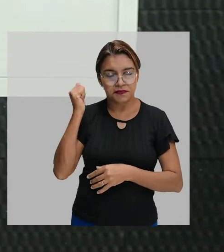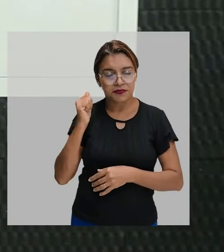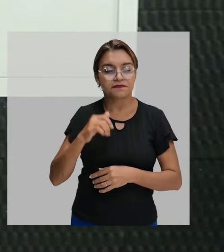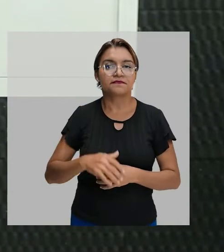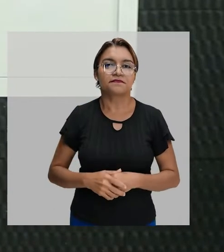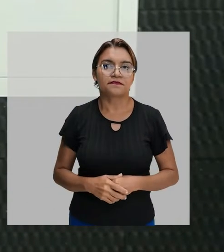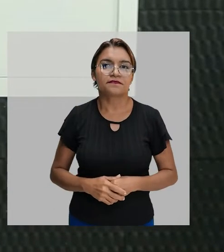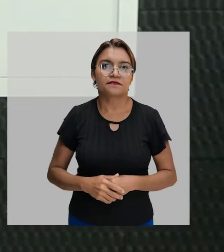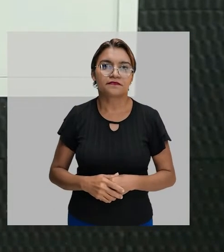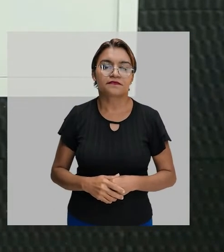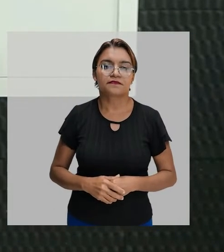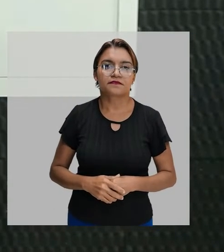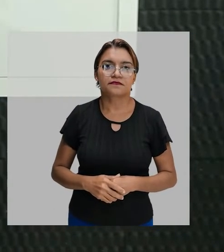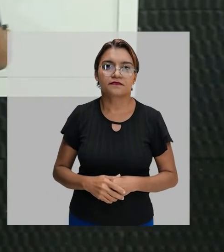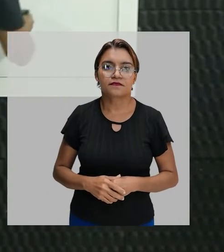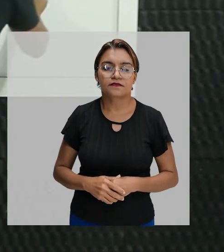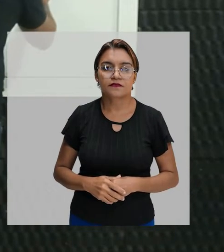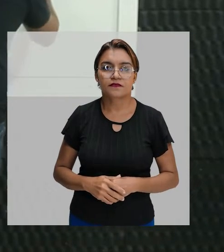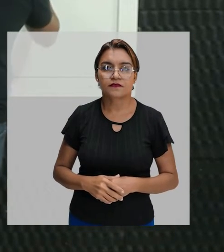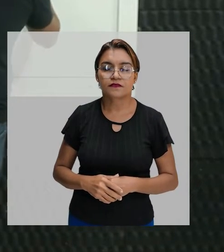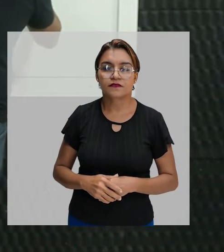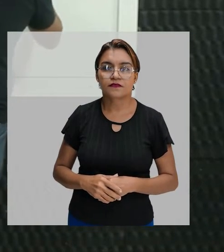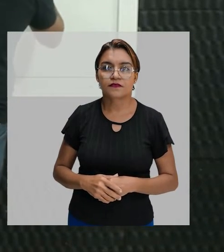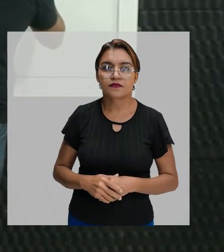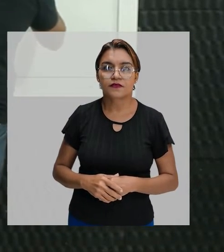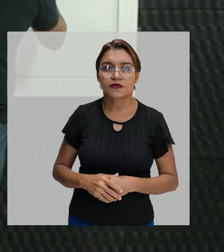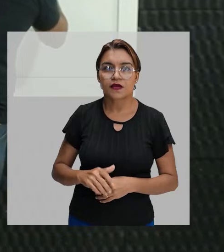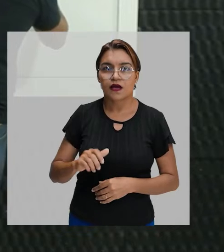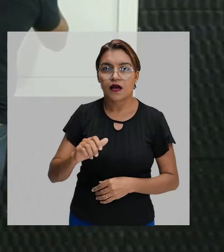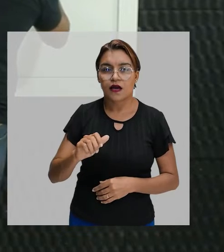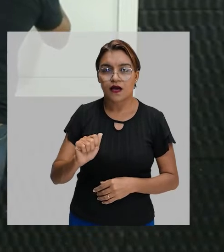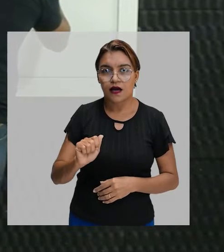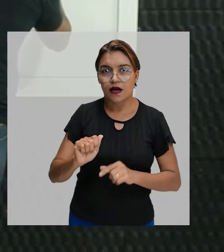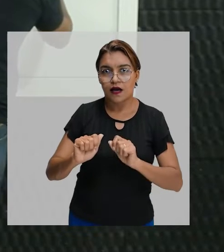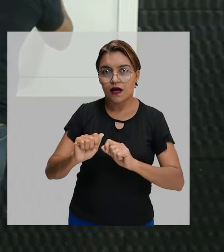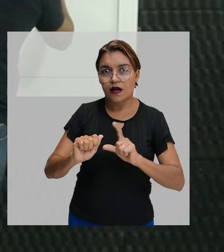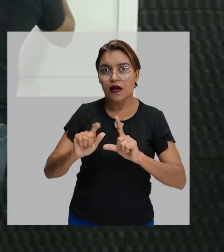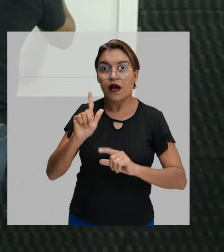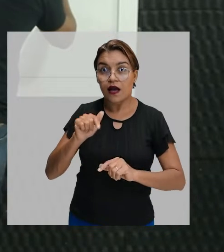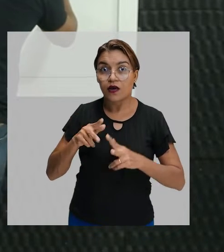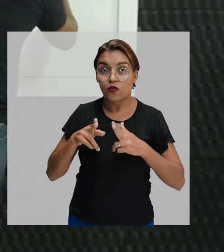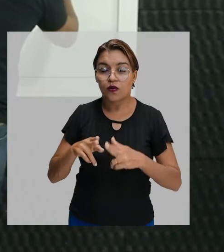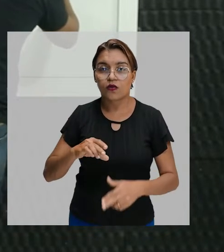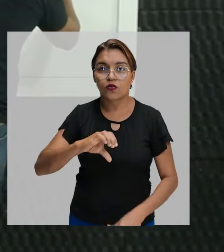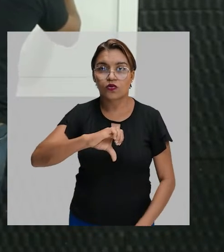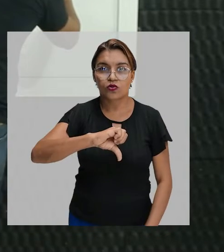certo e essa área real ele me deu de 90.000